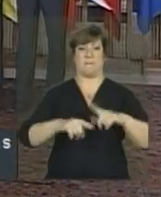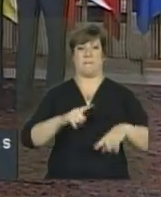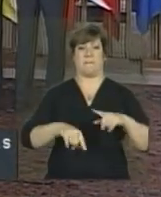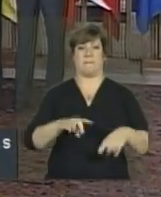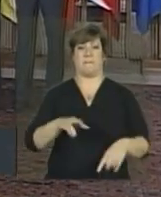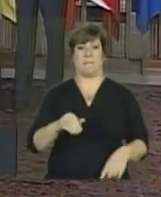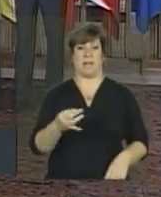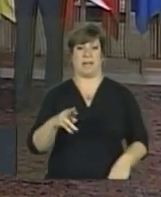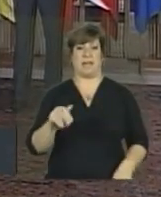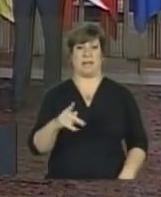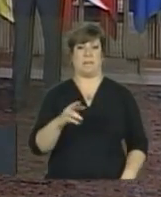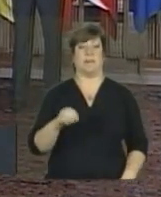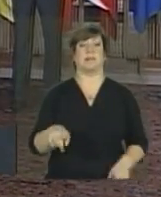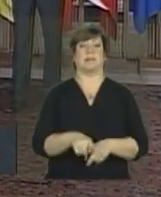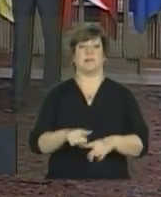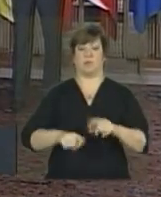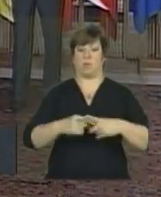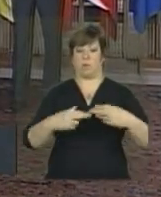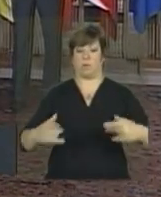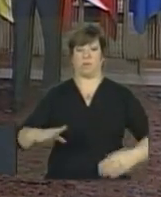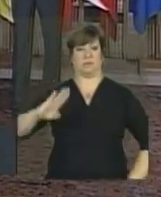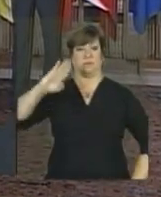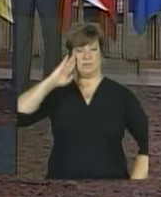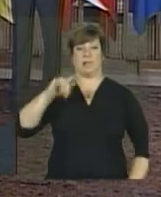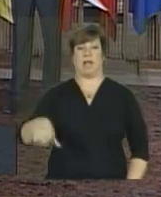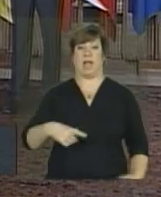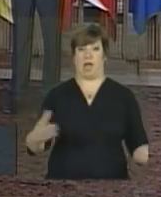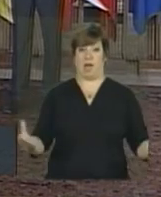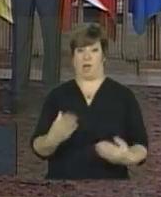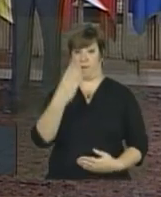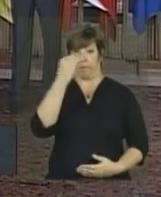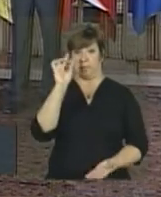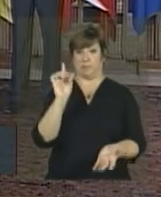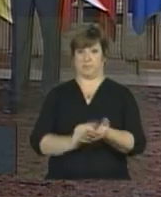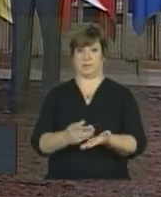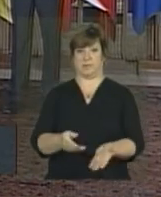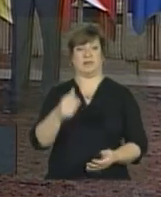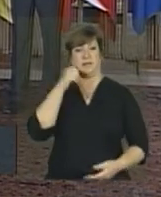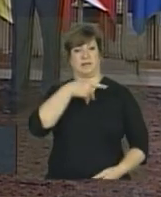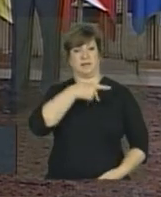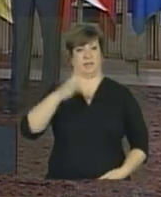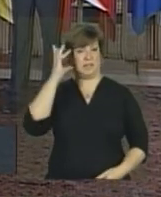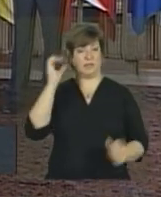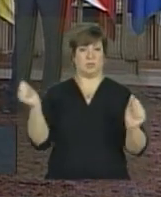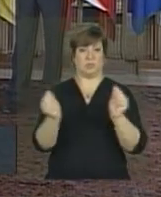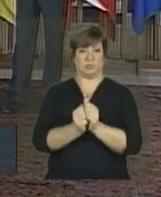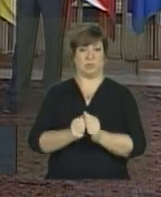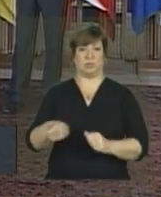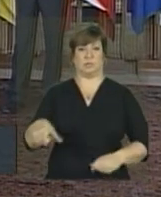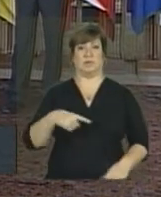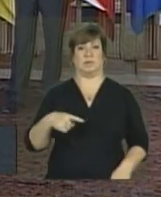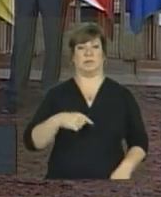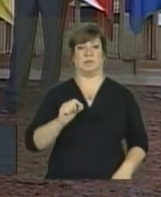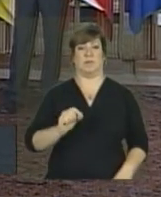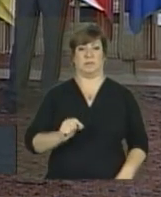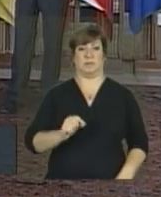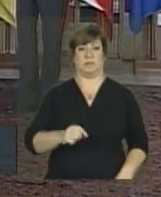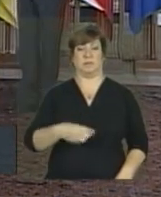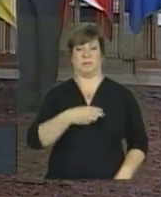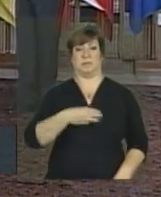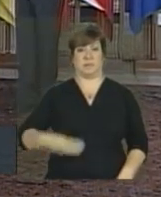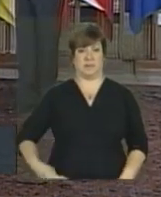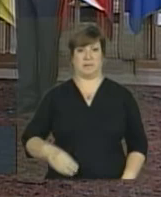militares. Neste momento, a foto oficial em que a presidenta Dilma e o ministro das